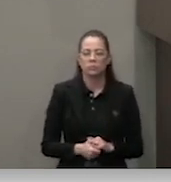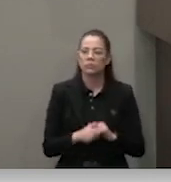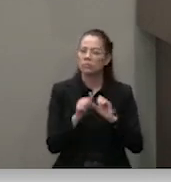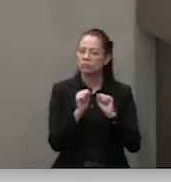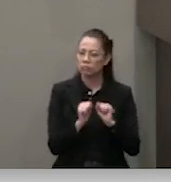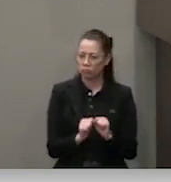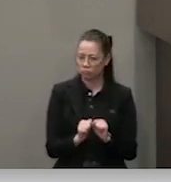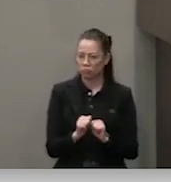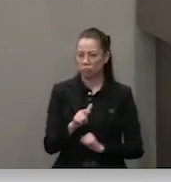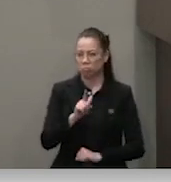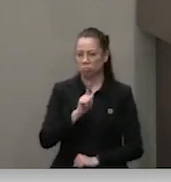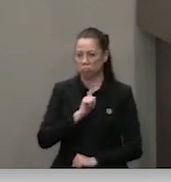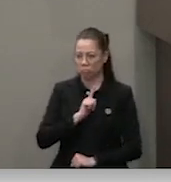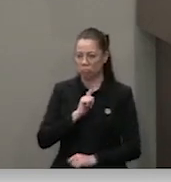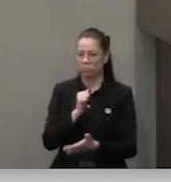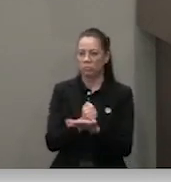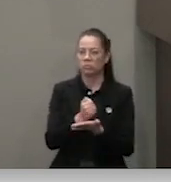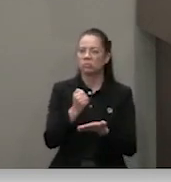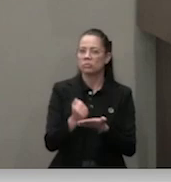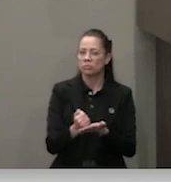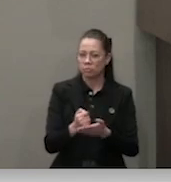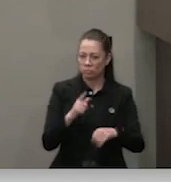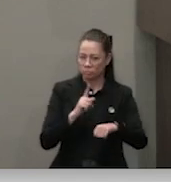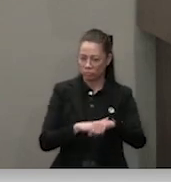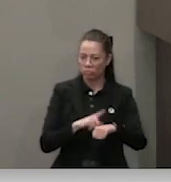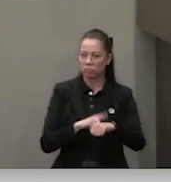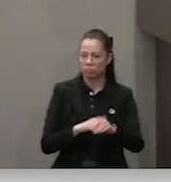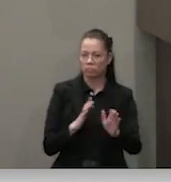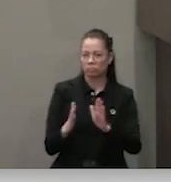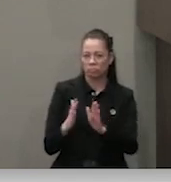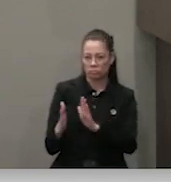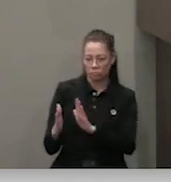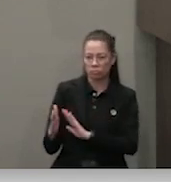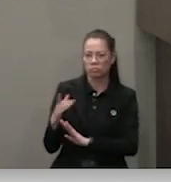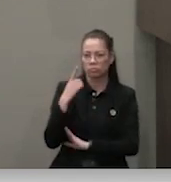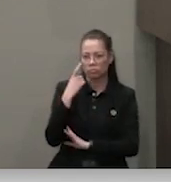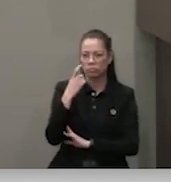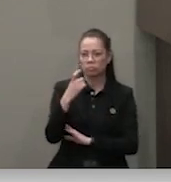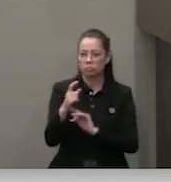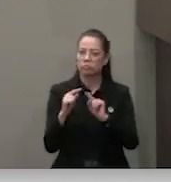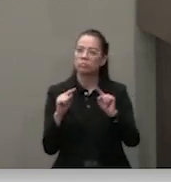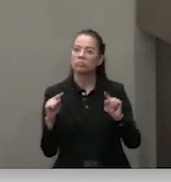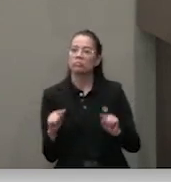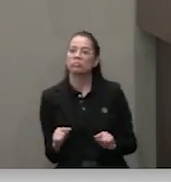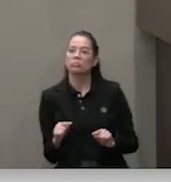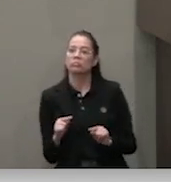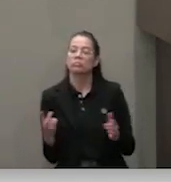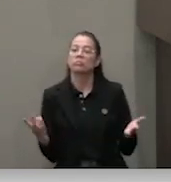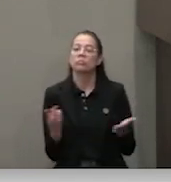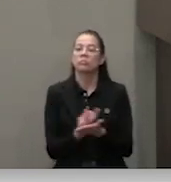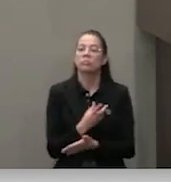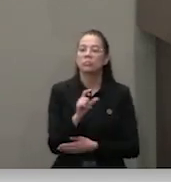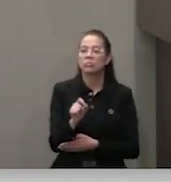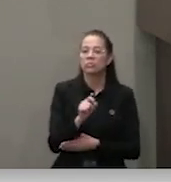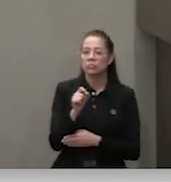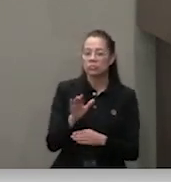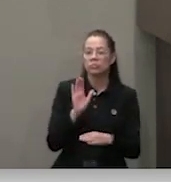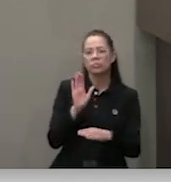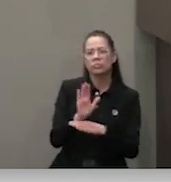pode haver contratação temporária por excepcional interesse público no caso de